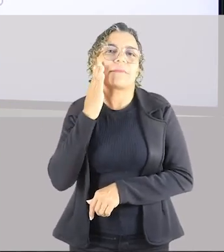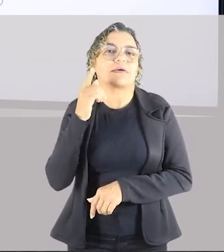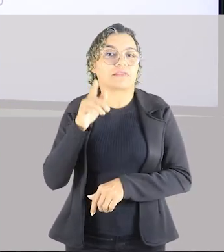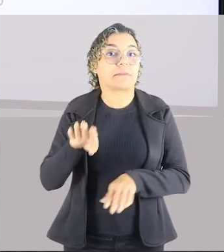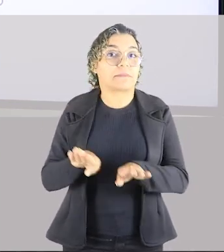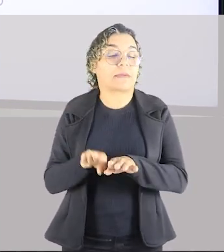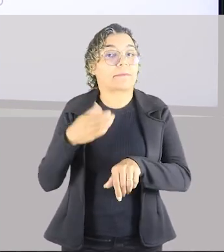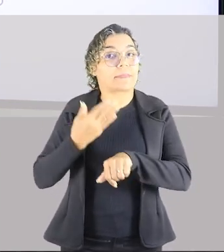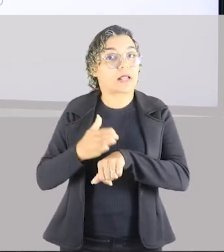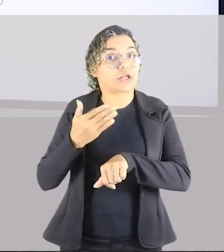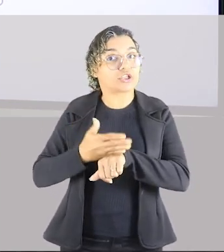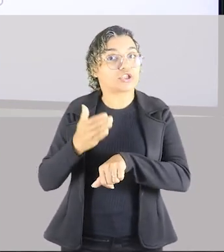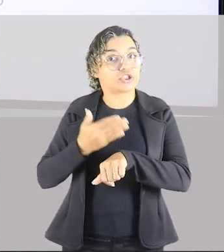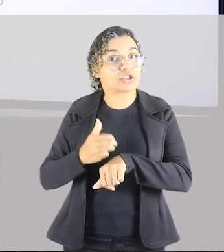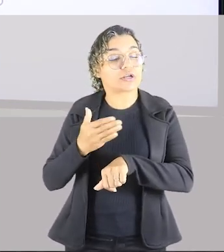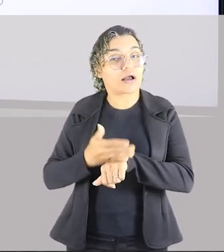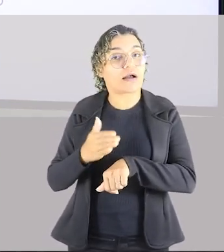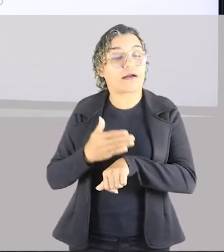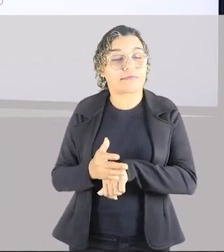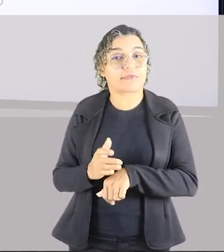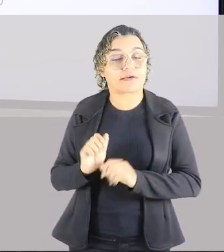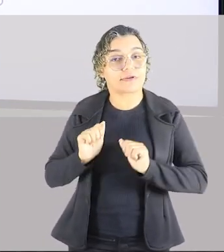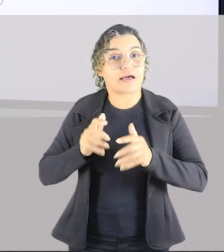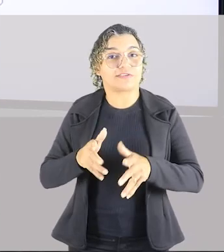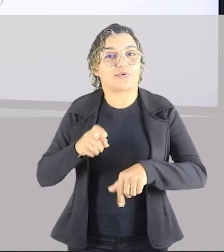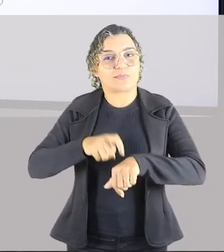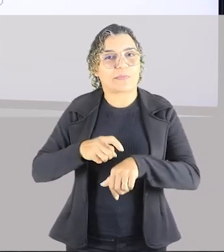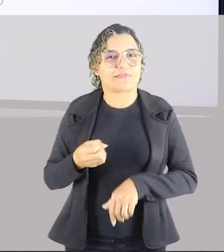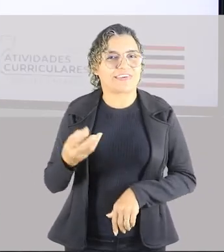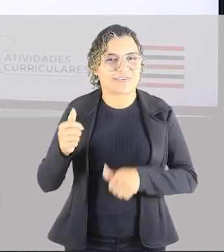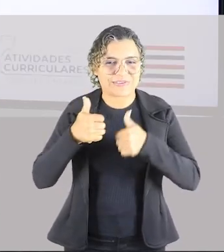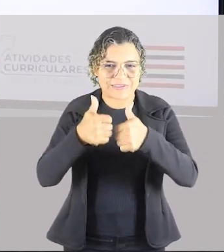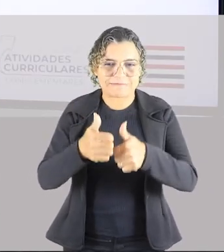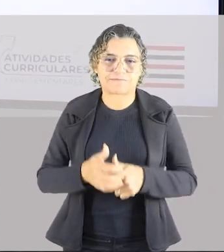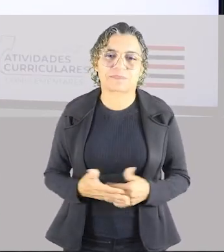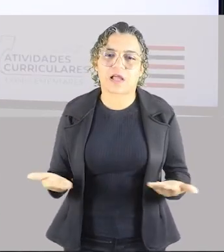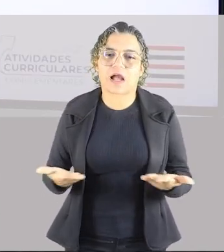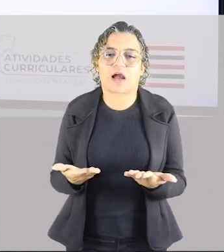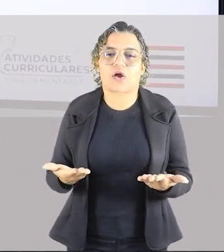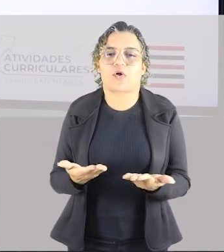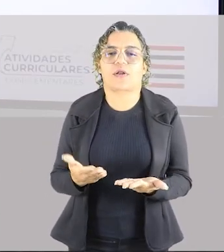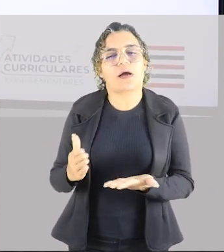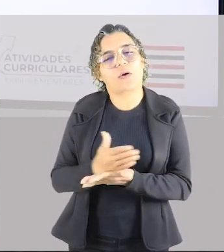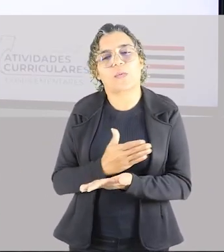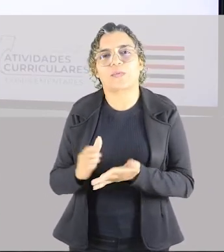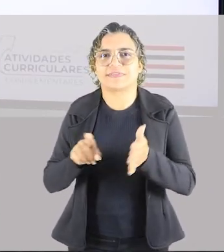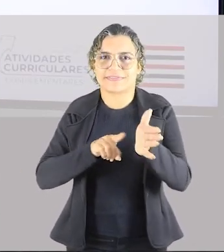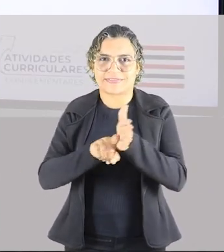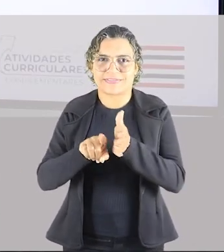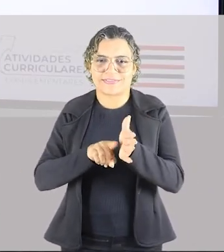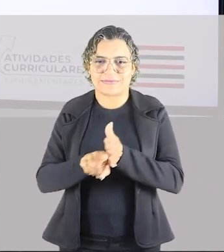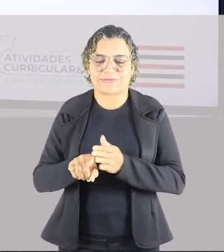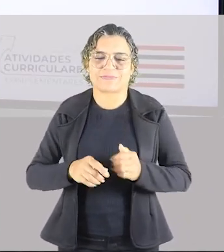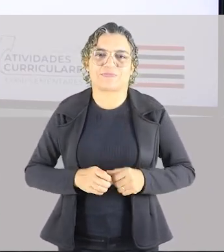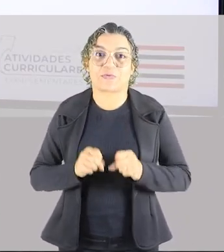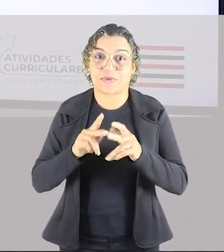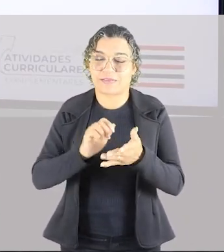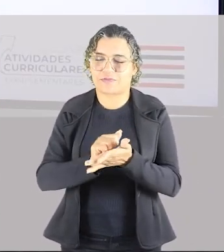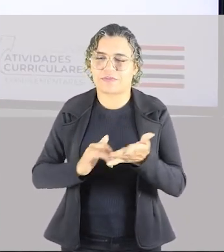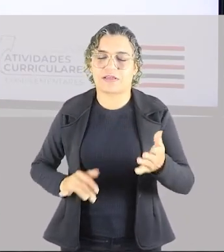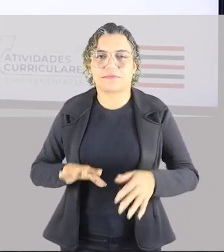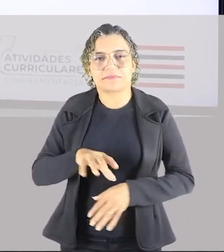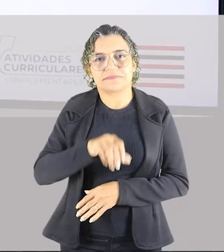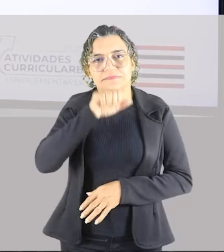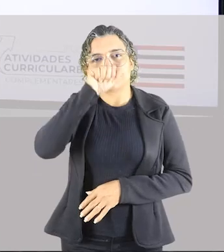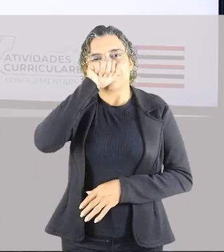praticar isso aqui no ato mesmo, quando estiver viajando aí, beleza? Então vamos para cá, vamos para os exercícios, tá certo?